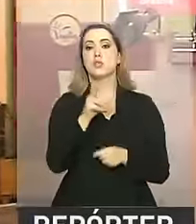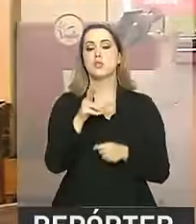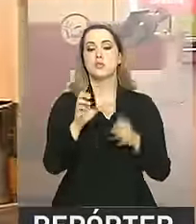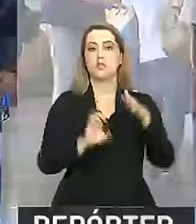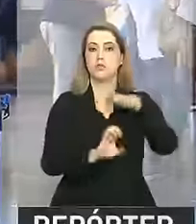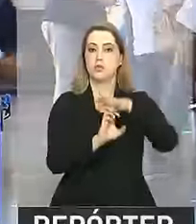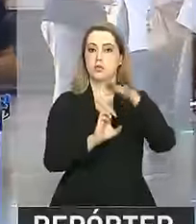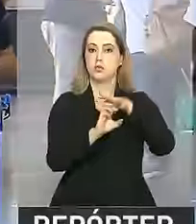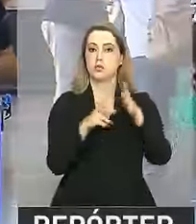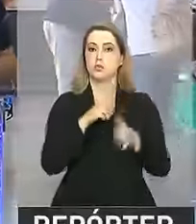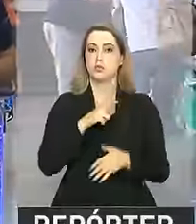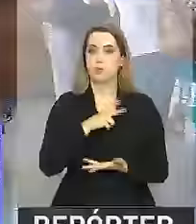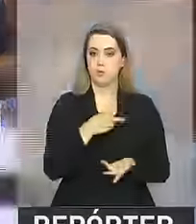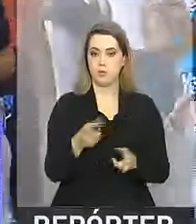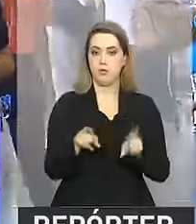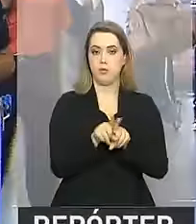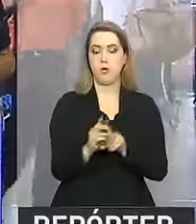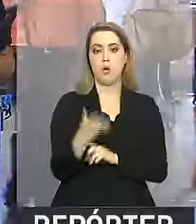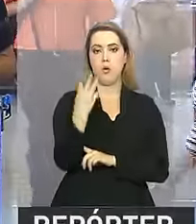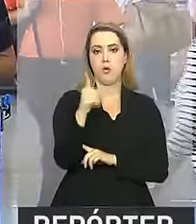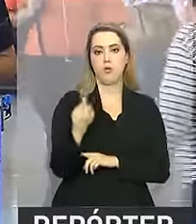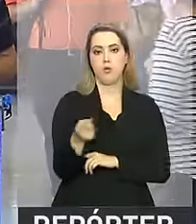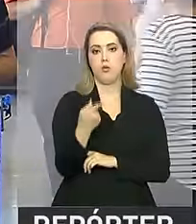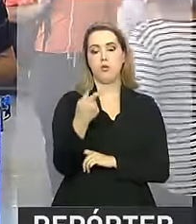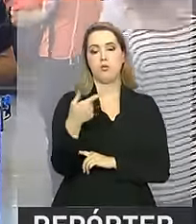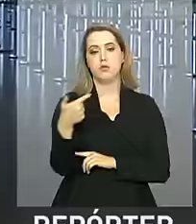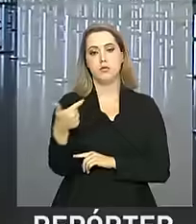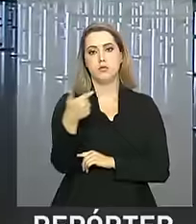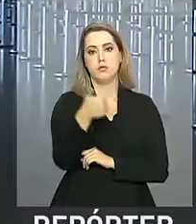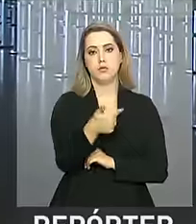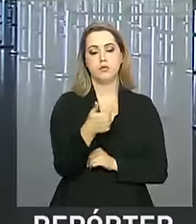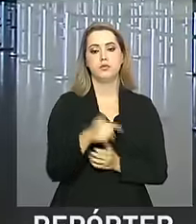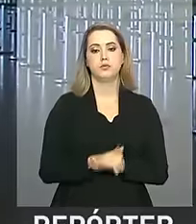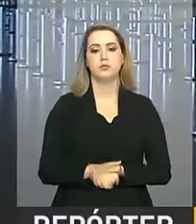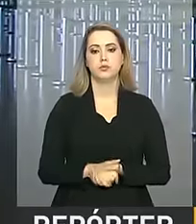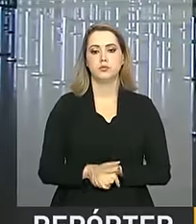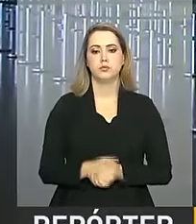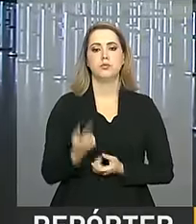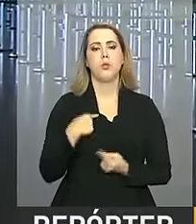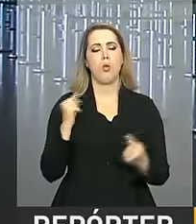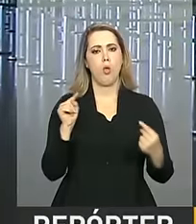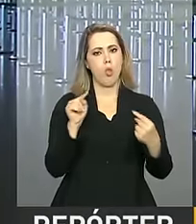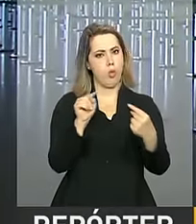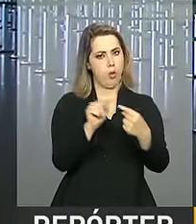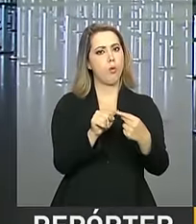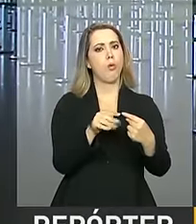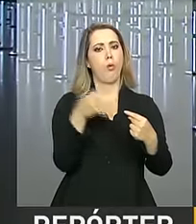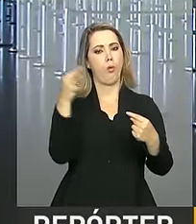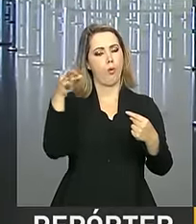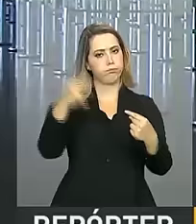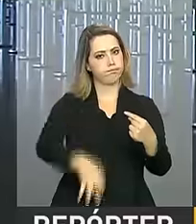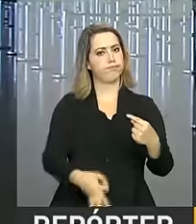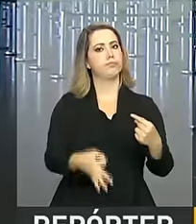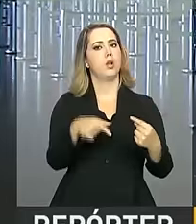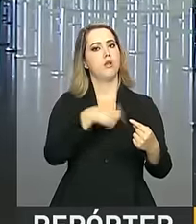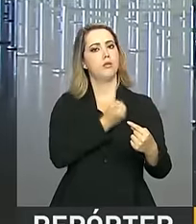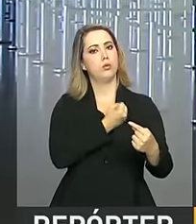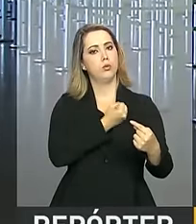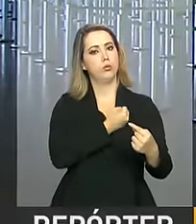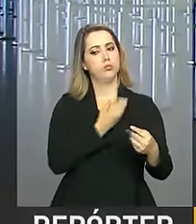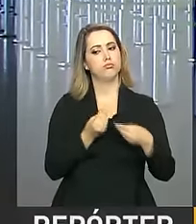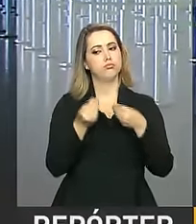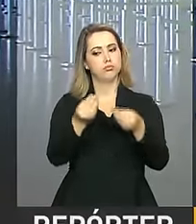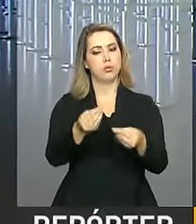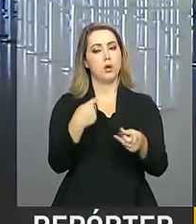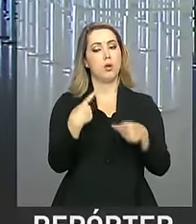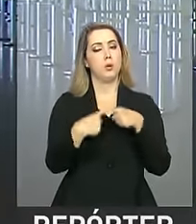nona posição, com média de 4,22. Eu concordo com a nota, com a nota 4, porque eu acho assim,